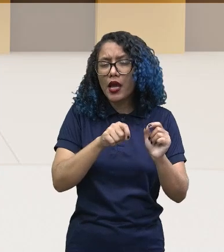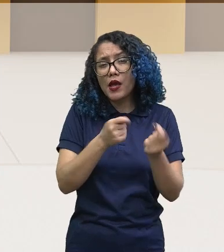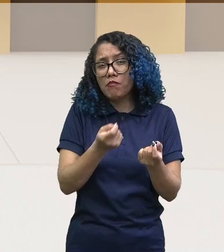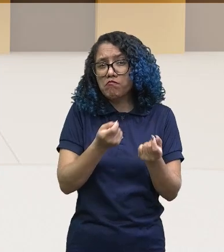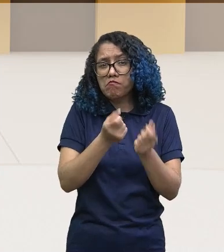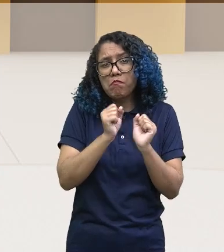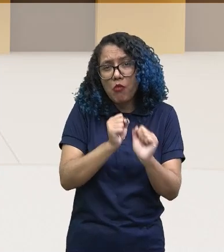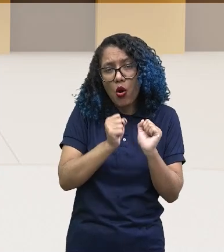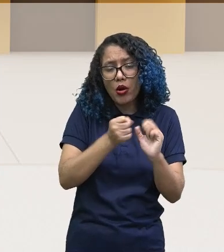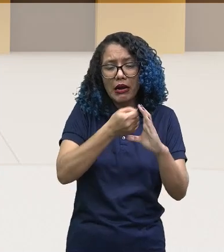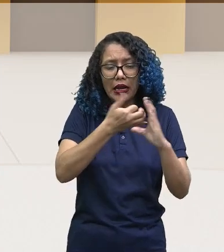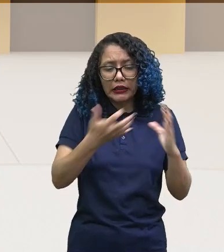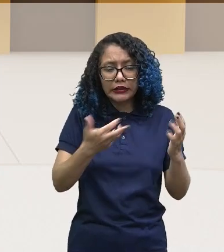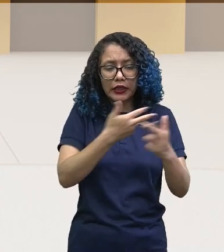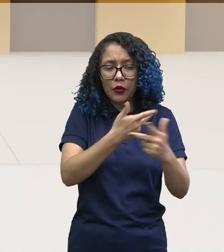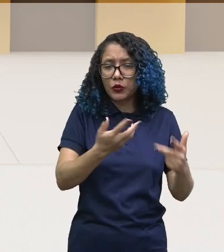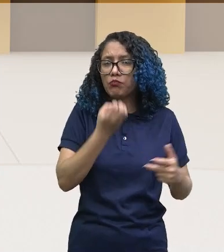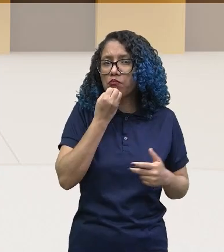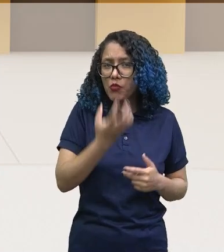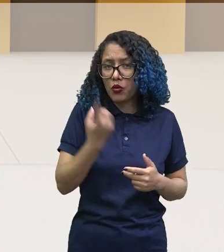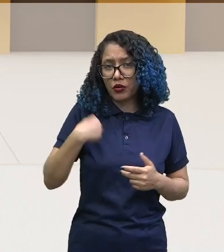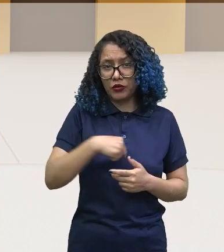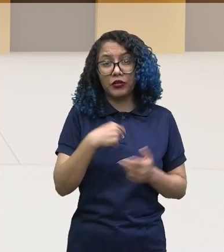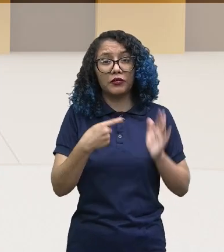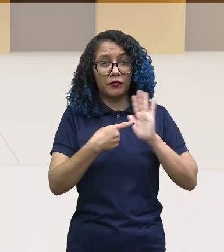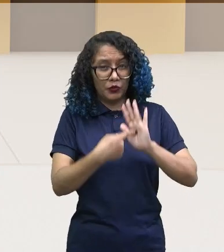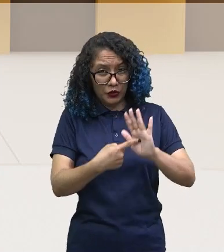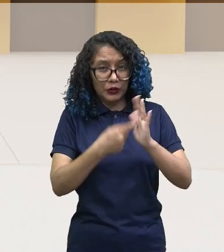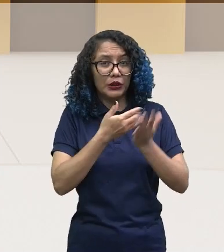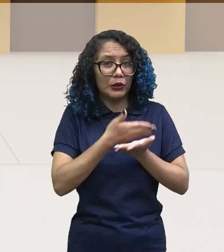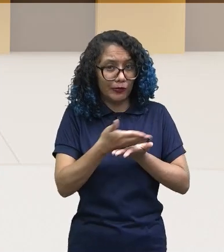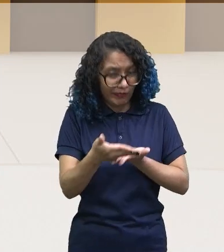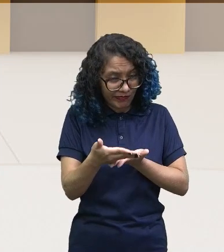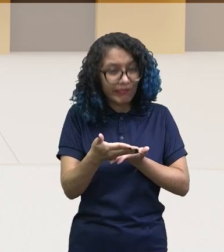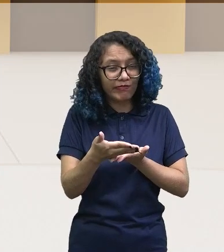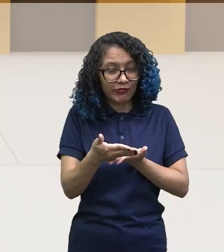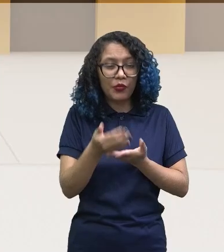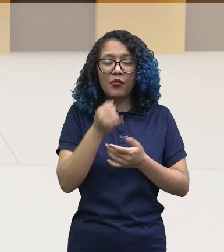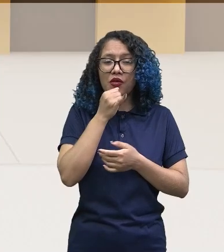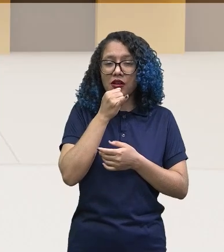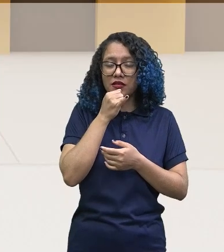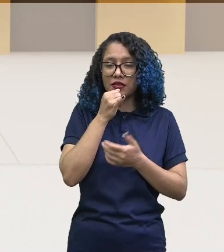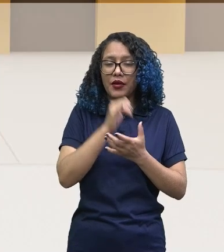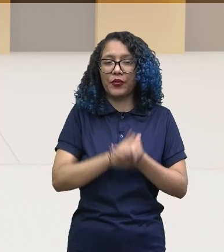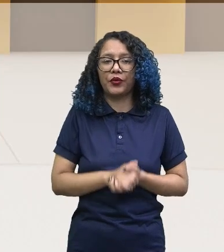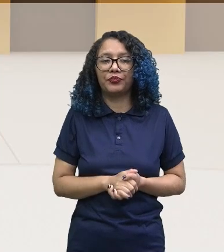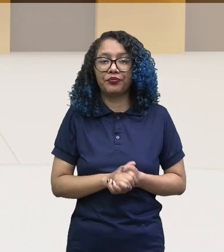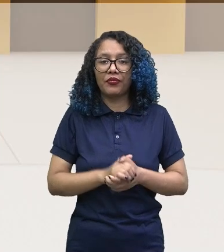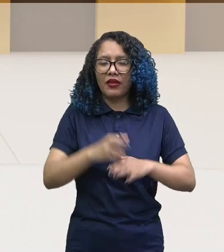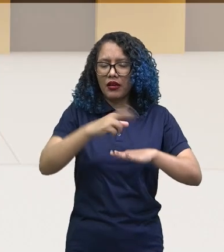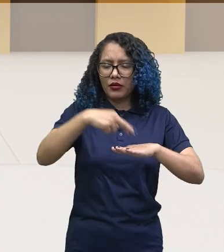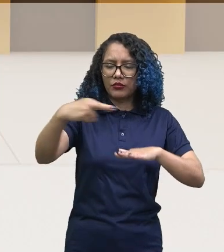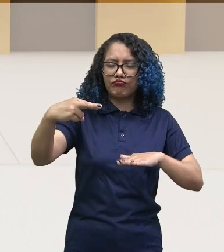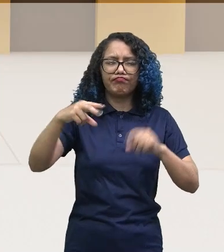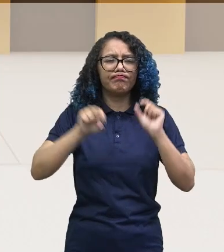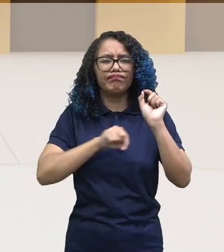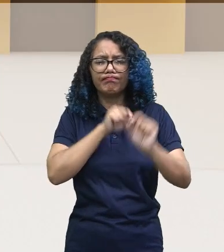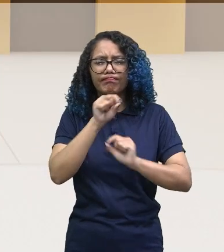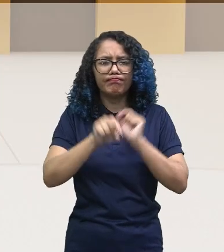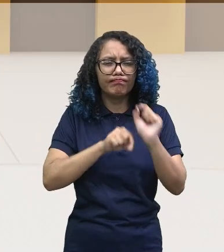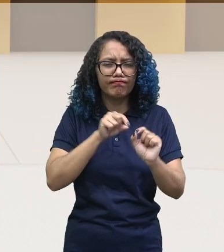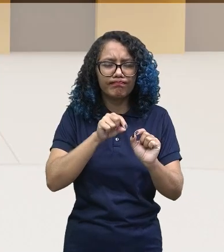agradáveis, como a gente já está começando a mostrar para vocês. Como, por exemplo, o que é essa radioatividade? Mas